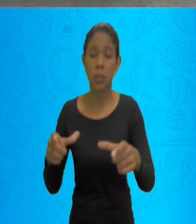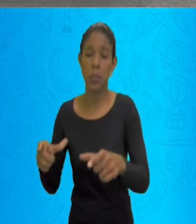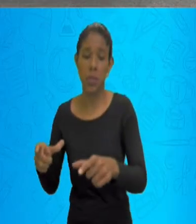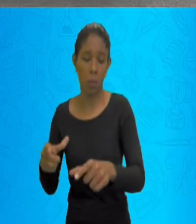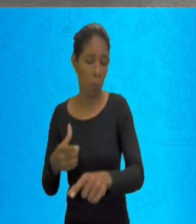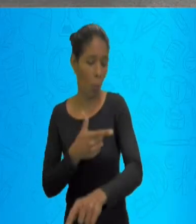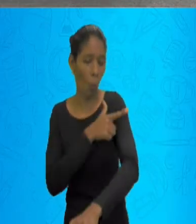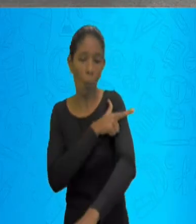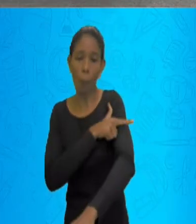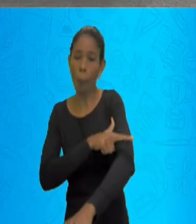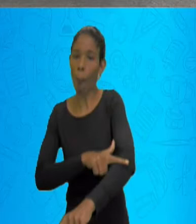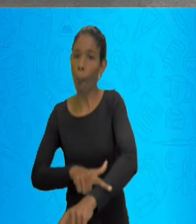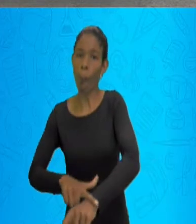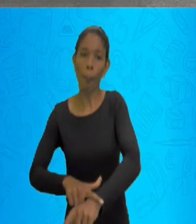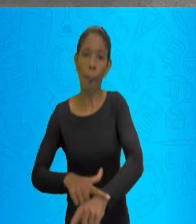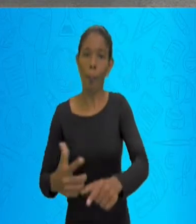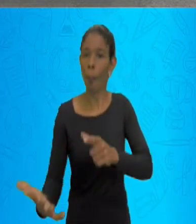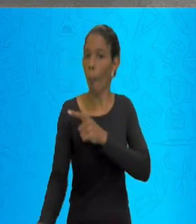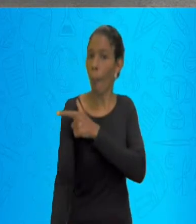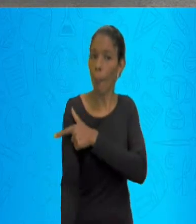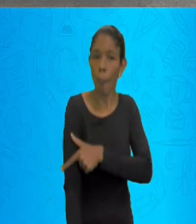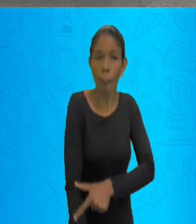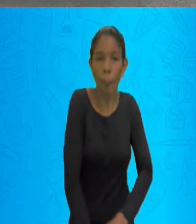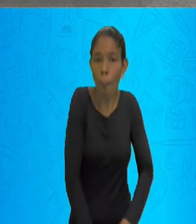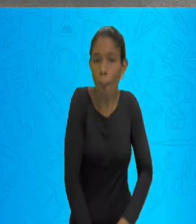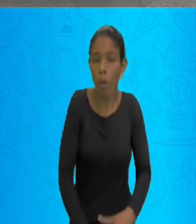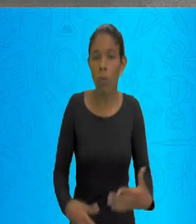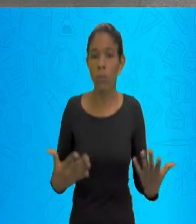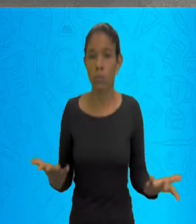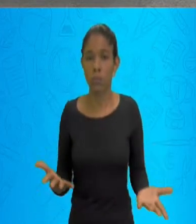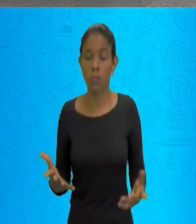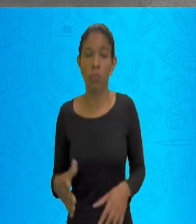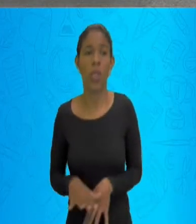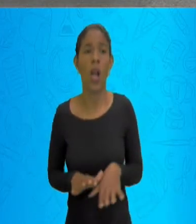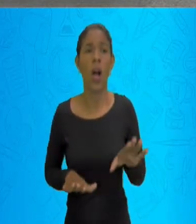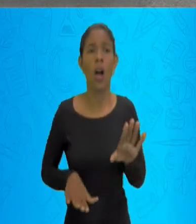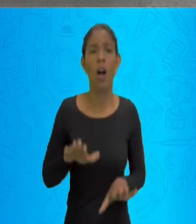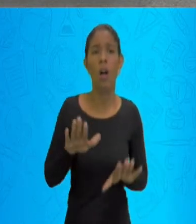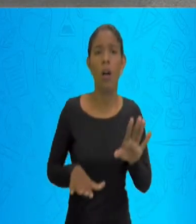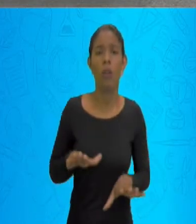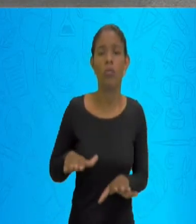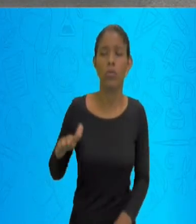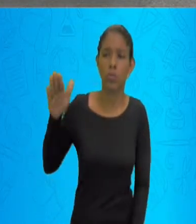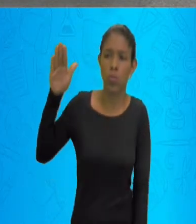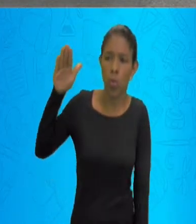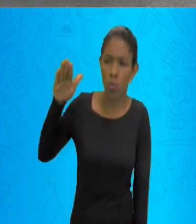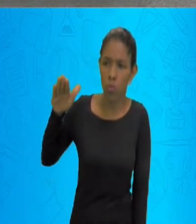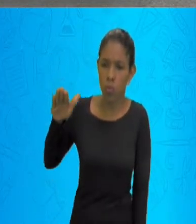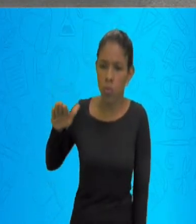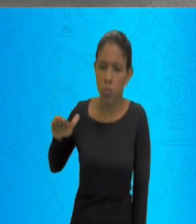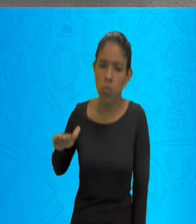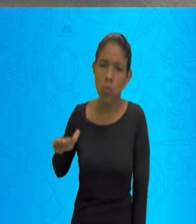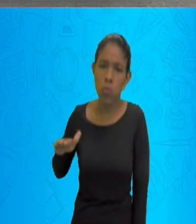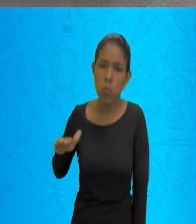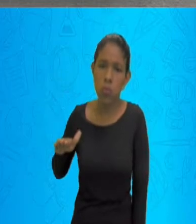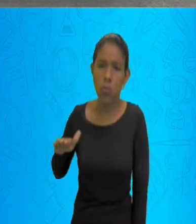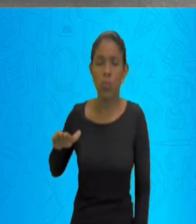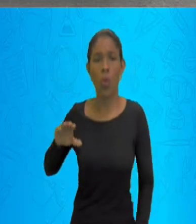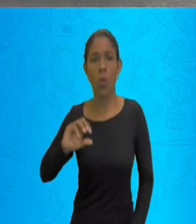diminutos. Muitos seres diminuíram em estatura, outros se organizaram